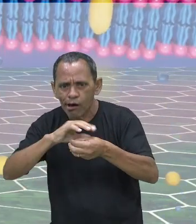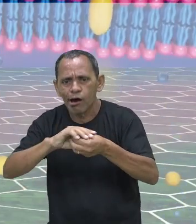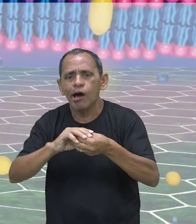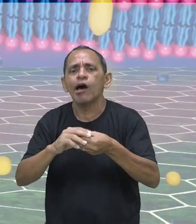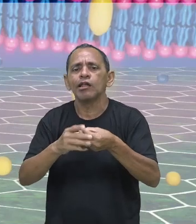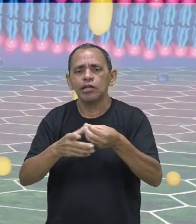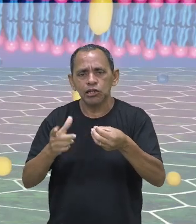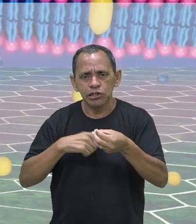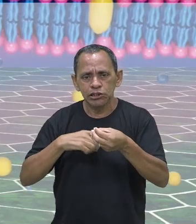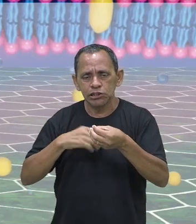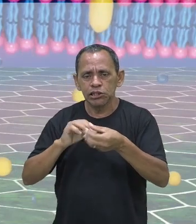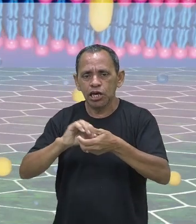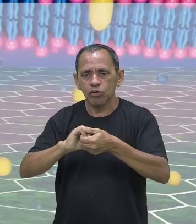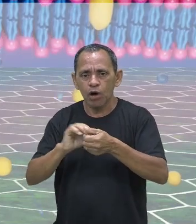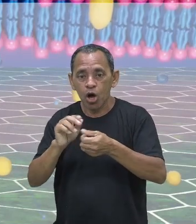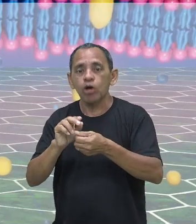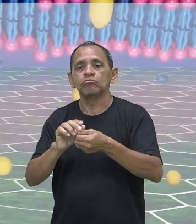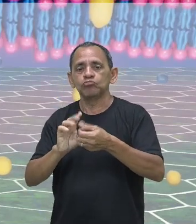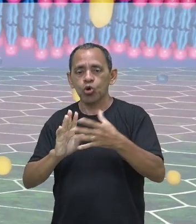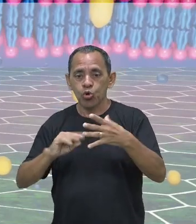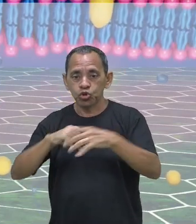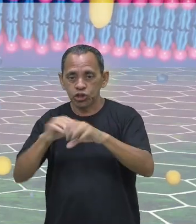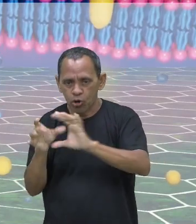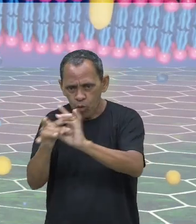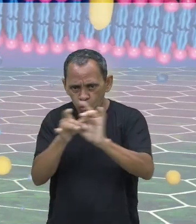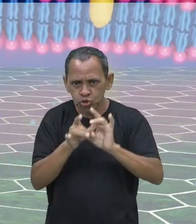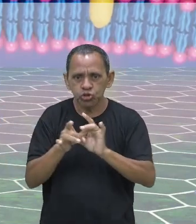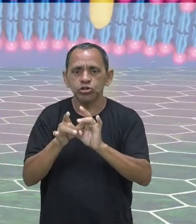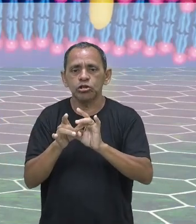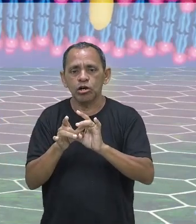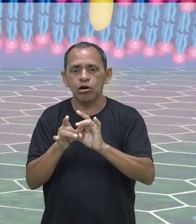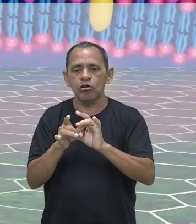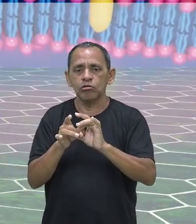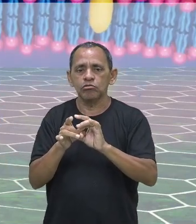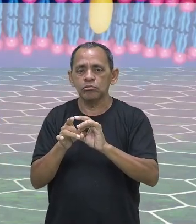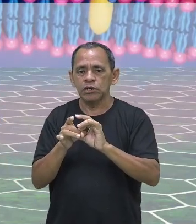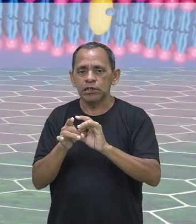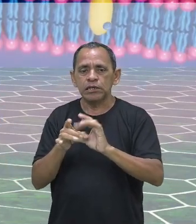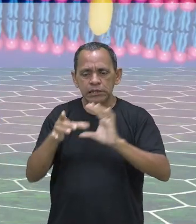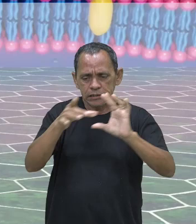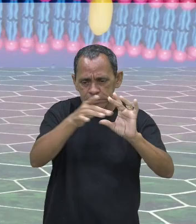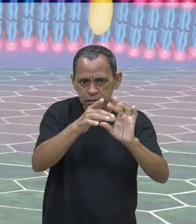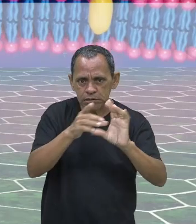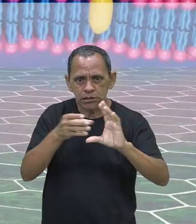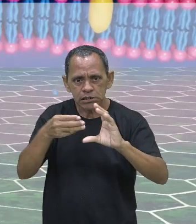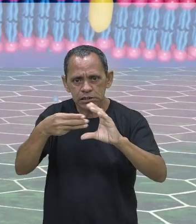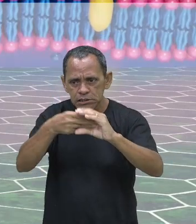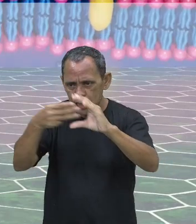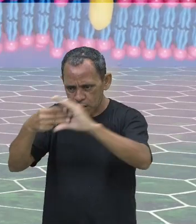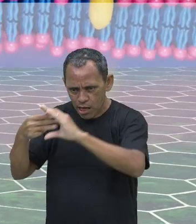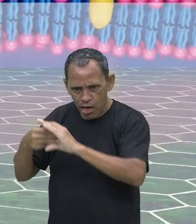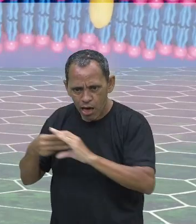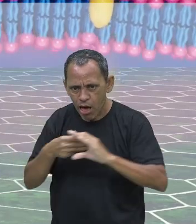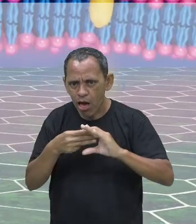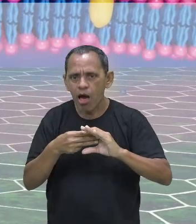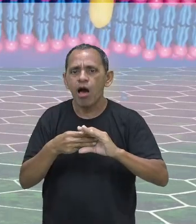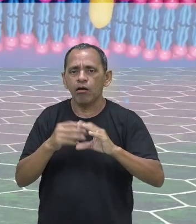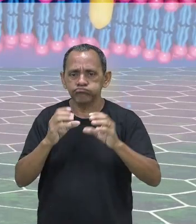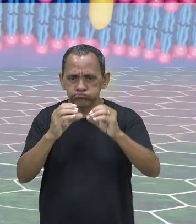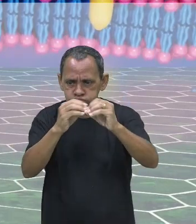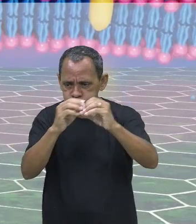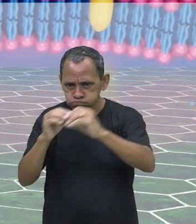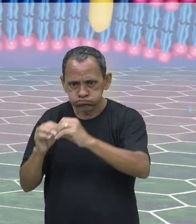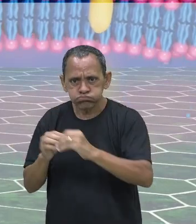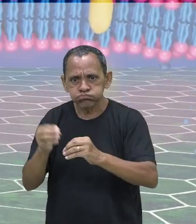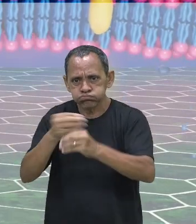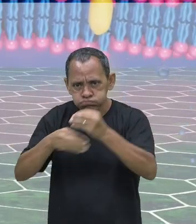os citoesqueletos, entre as células que estão ali lado a lado, para poder estruturar os tecidos e assim